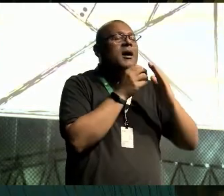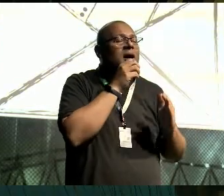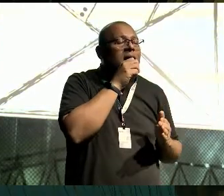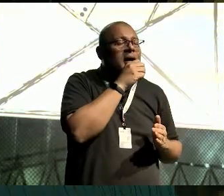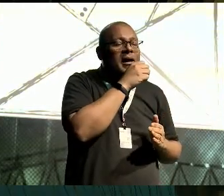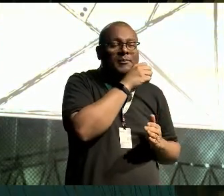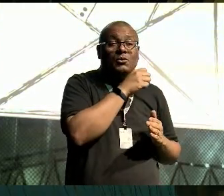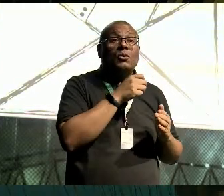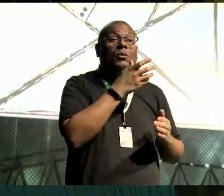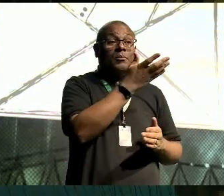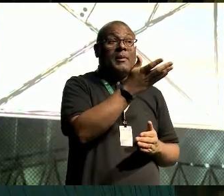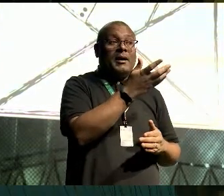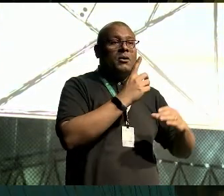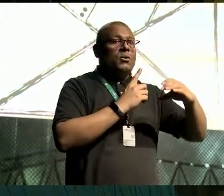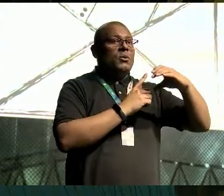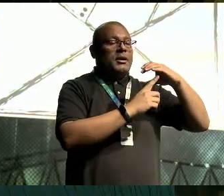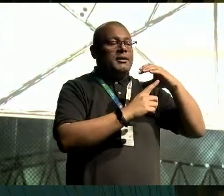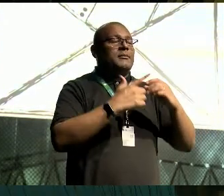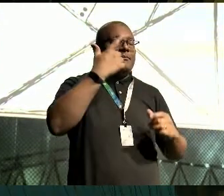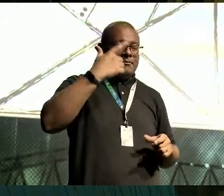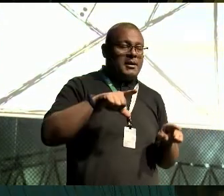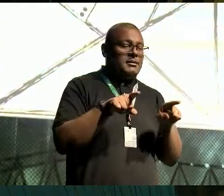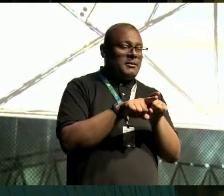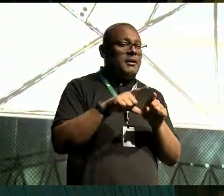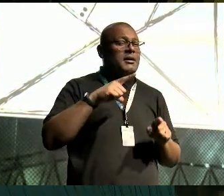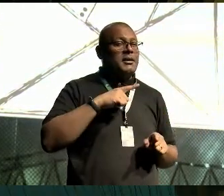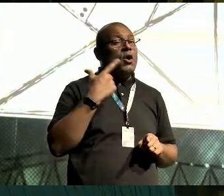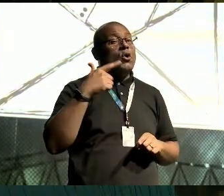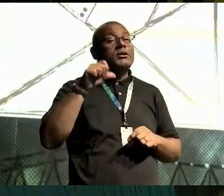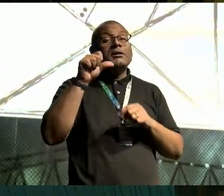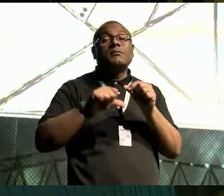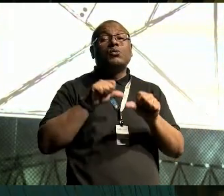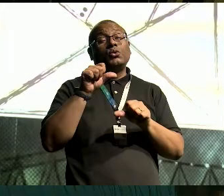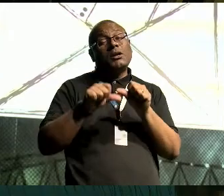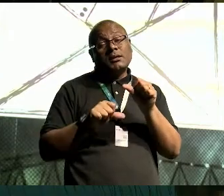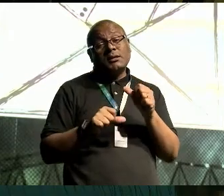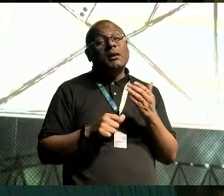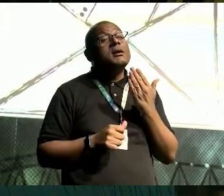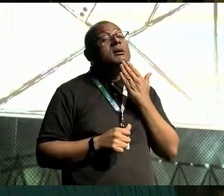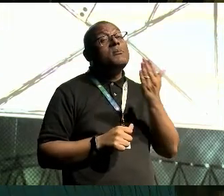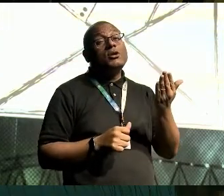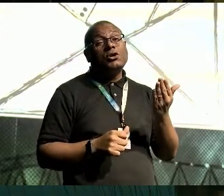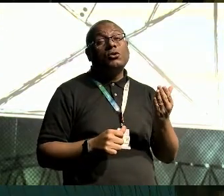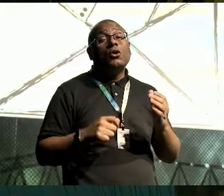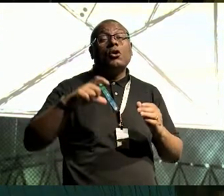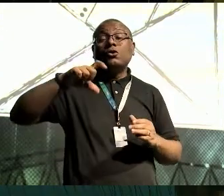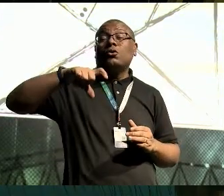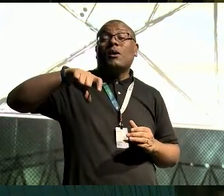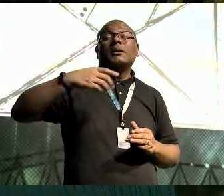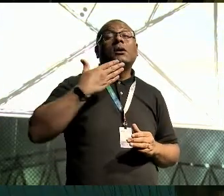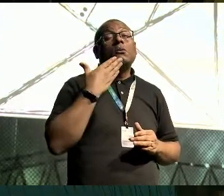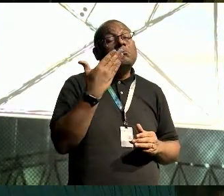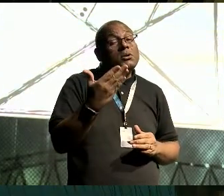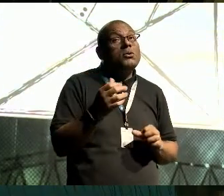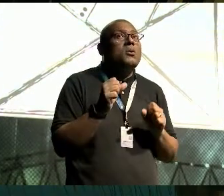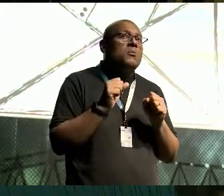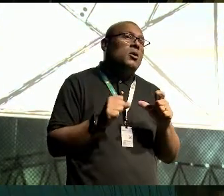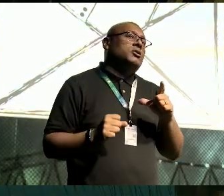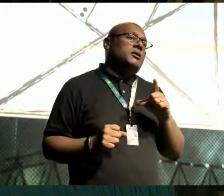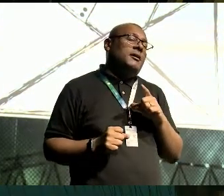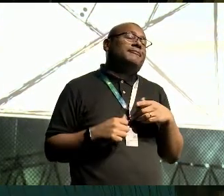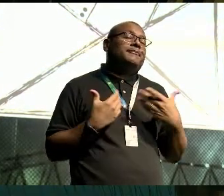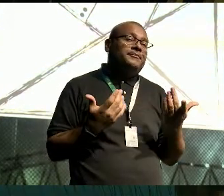possível para os nossos clientes, né? Além disso, a gente pode ter algumas alterações requisitadas pela bandeira numa emergência, que a gente pode ter